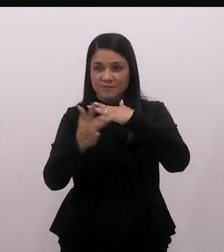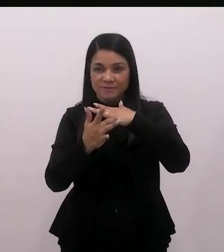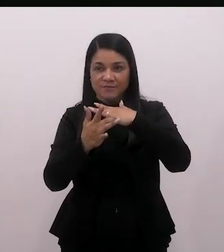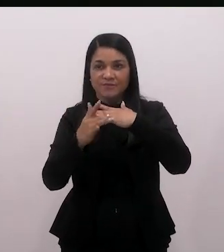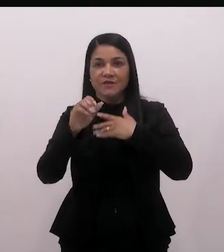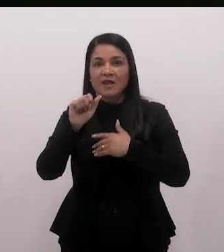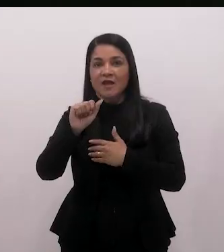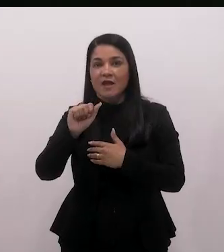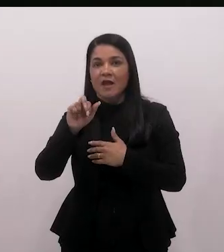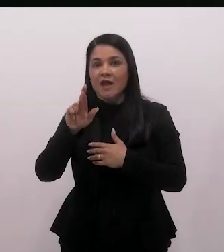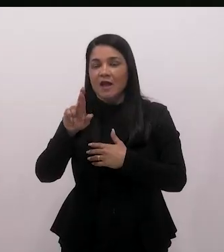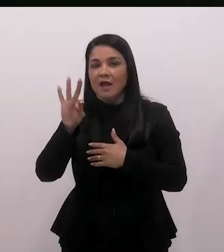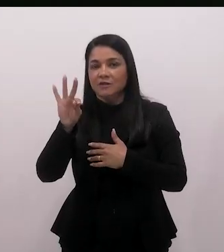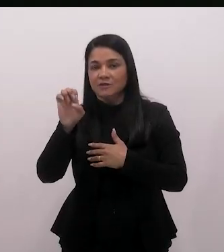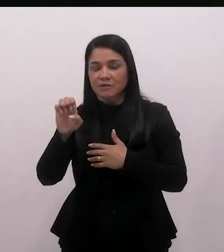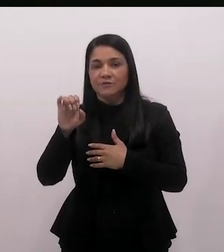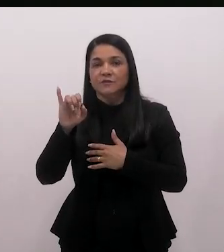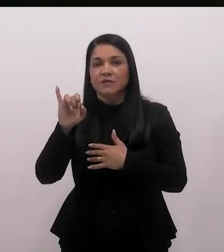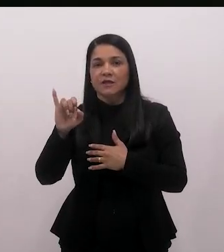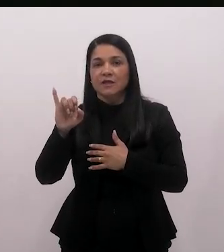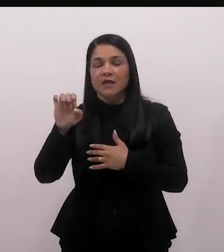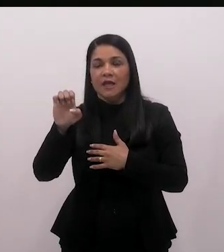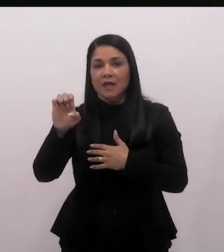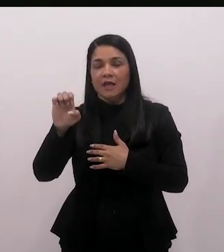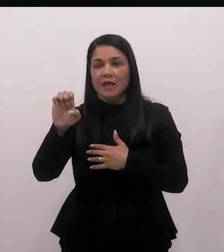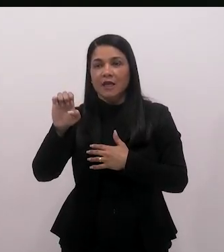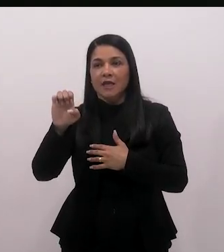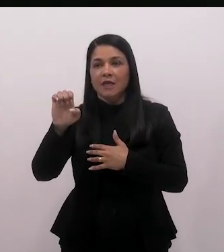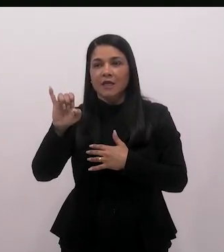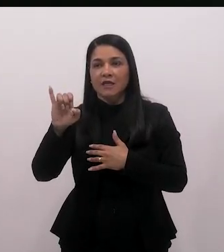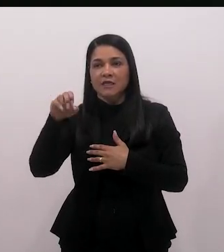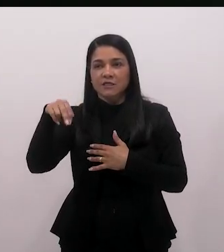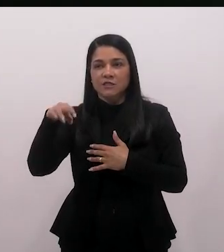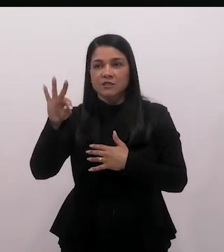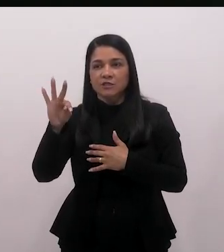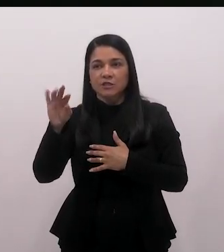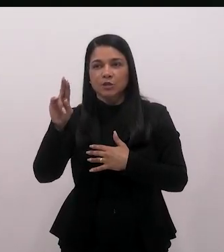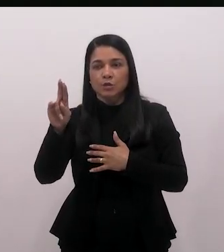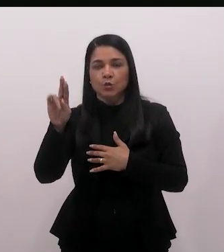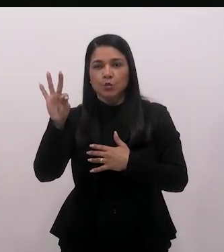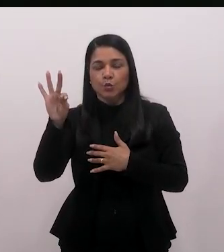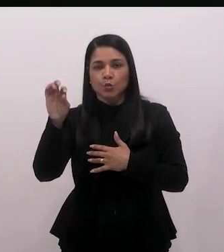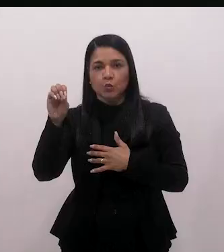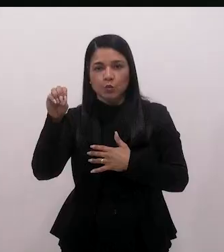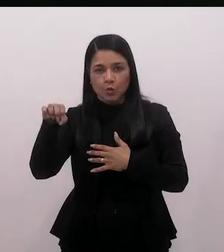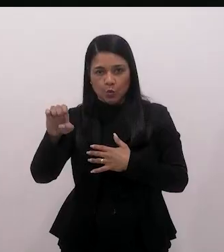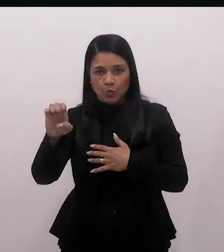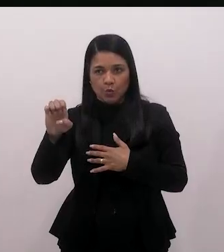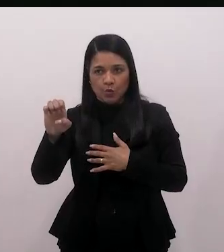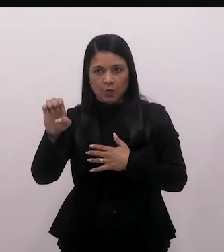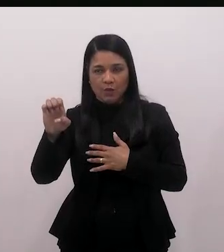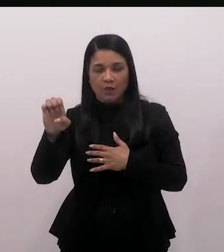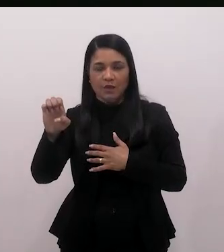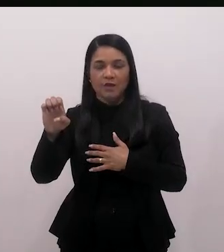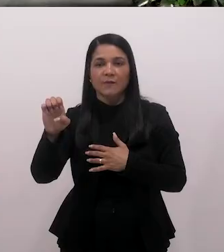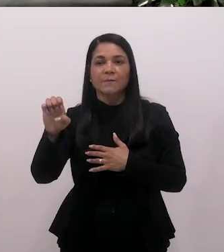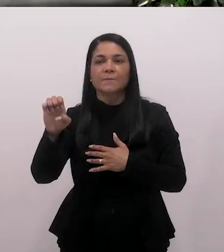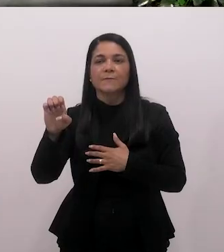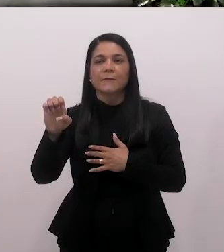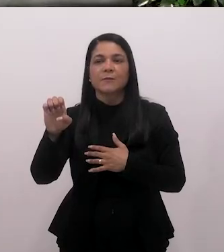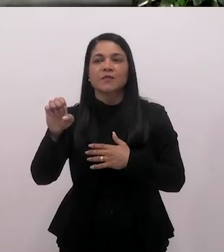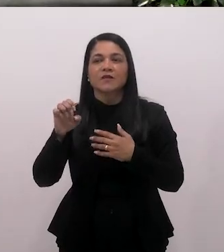nossas redes sociais, que é Arte Institute. Arte em português com E no fim e Instituto em inglês com um E no fim